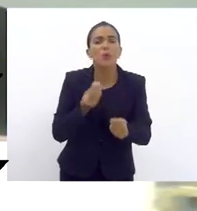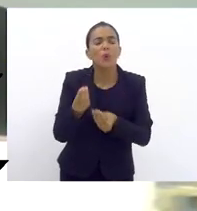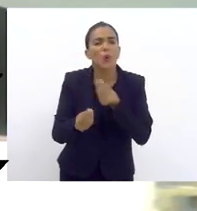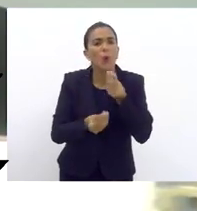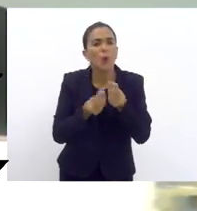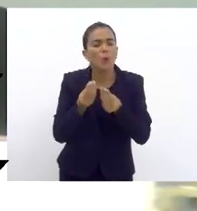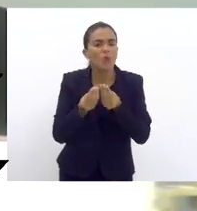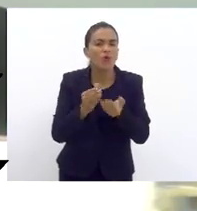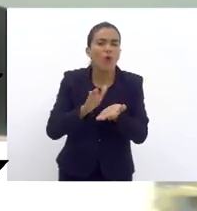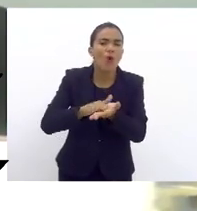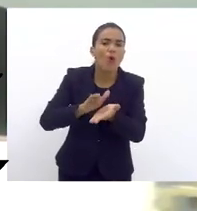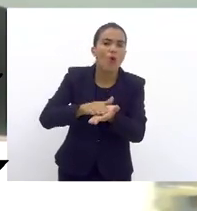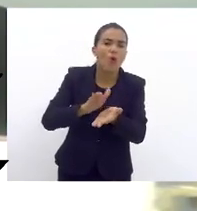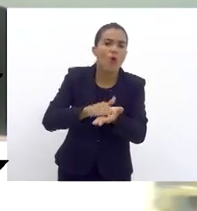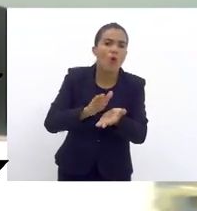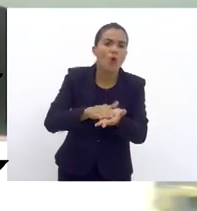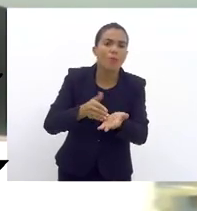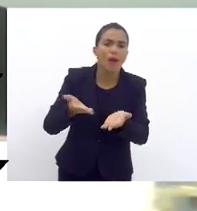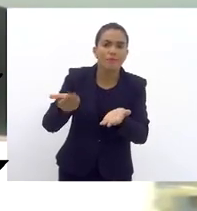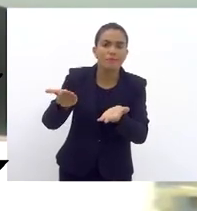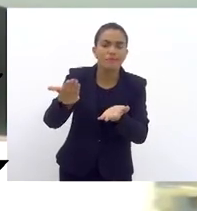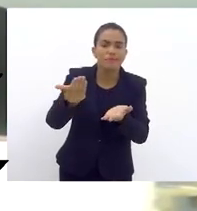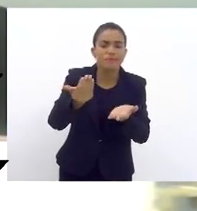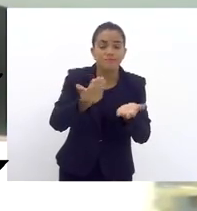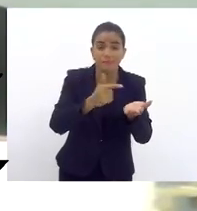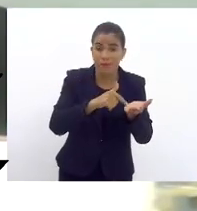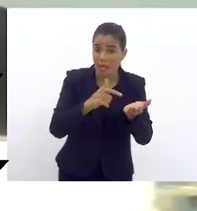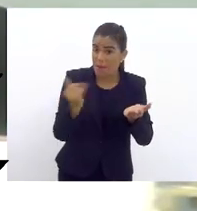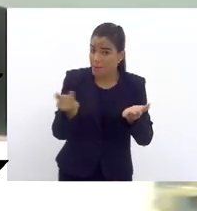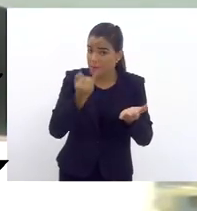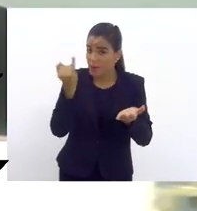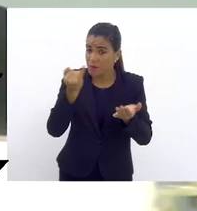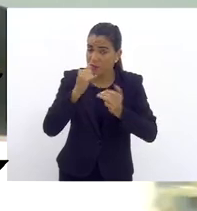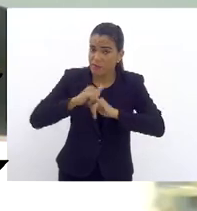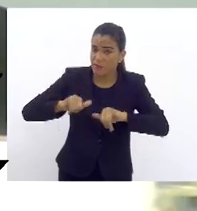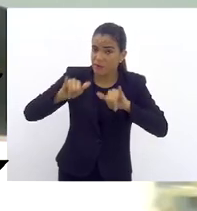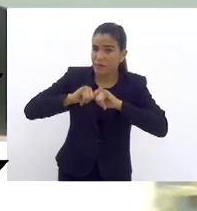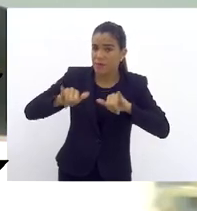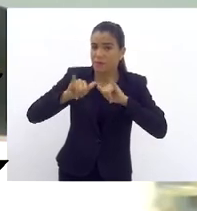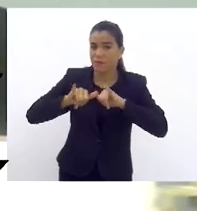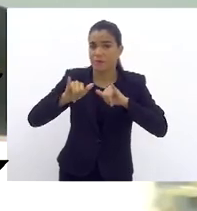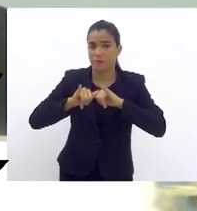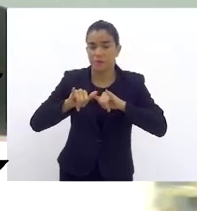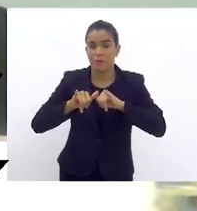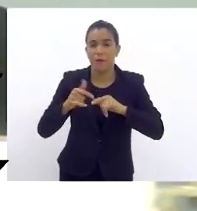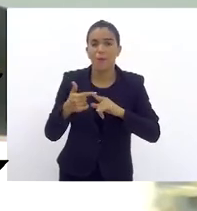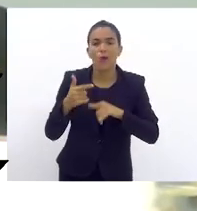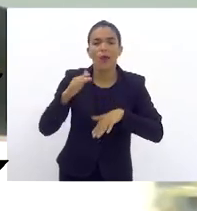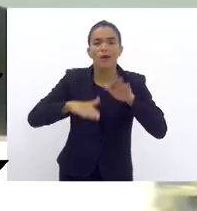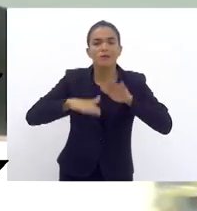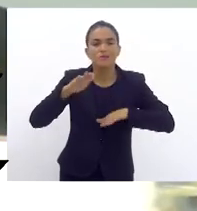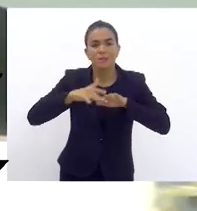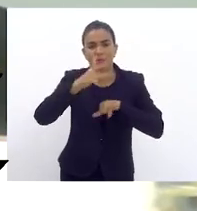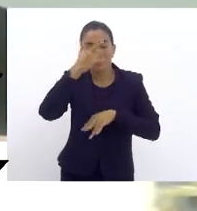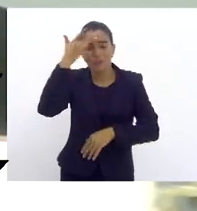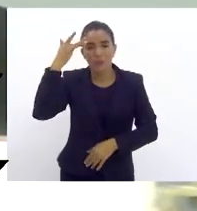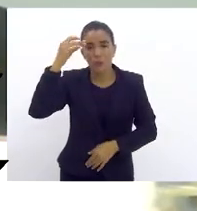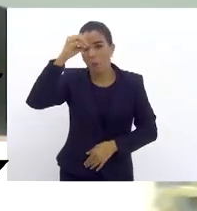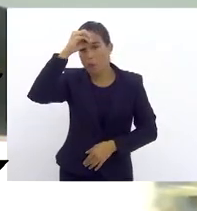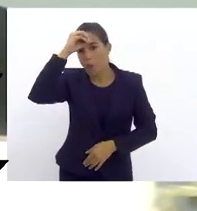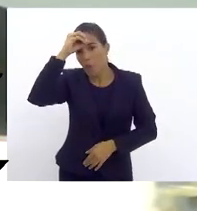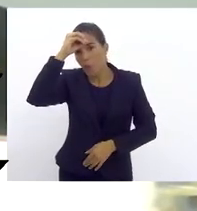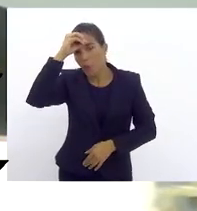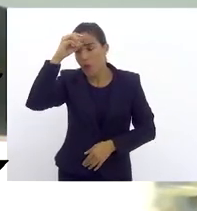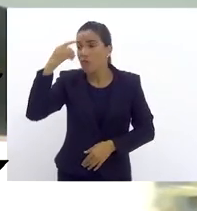é que isso pode ser cobrado por parte deles isso é importante né Essa divulgação dos meios né porque às vezes a pessoa não sabe nem o que